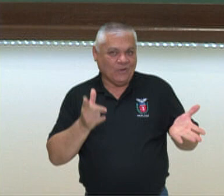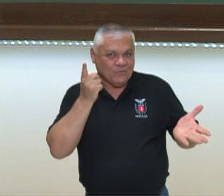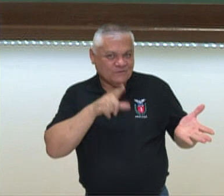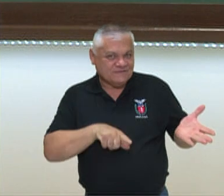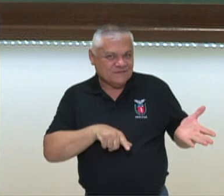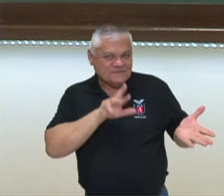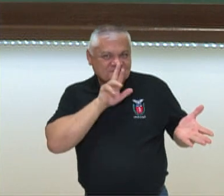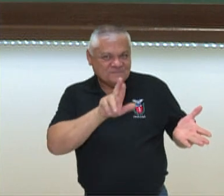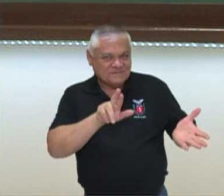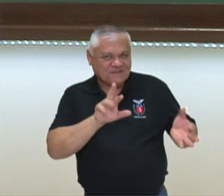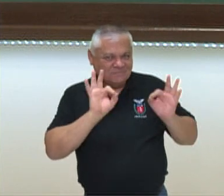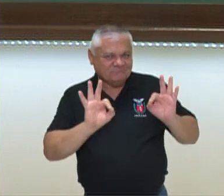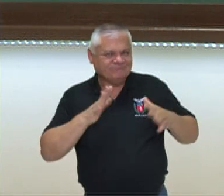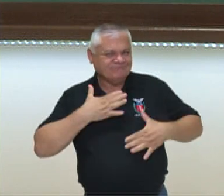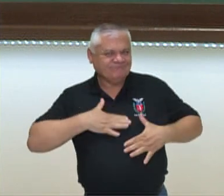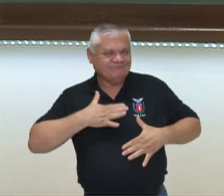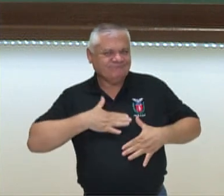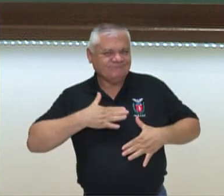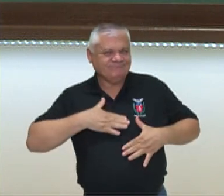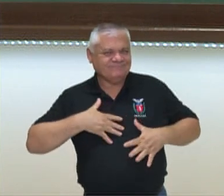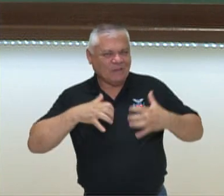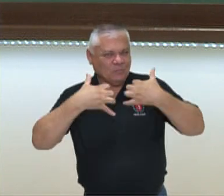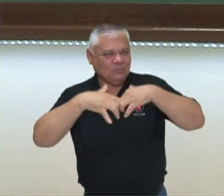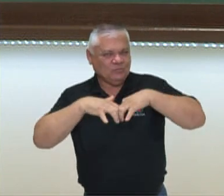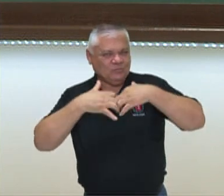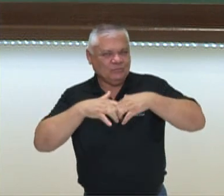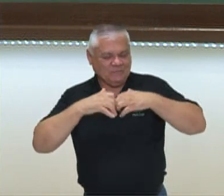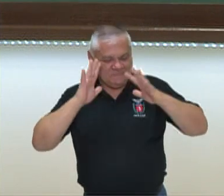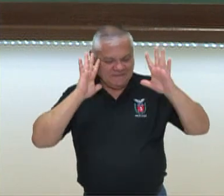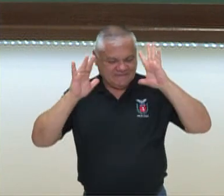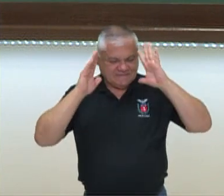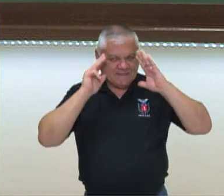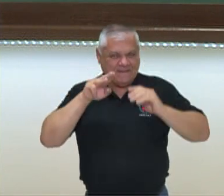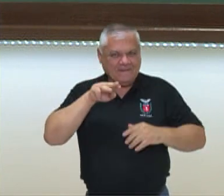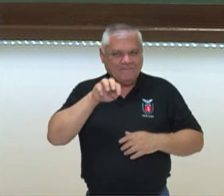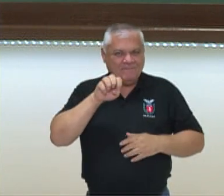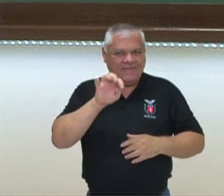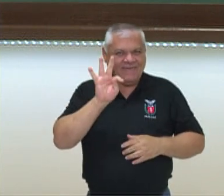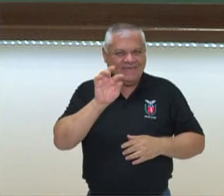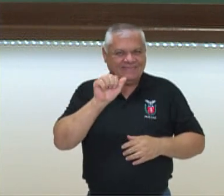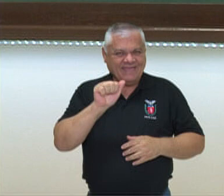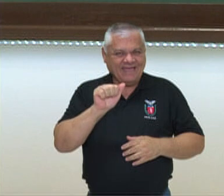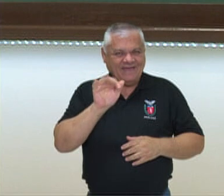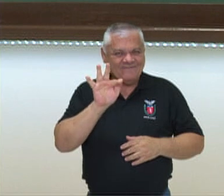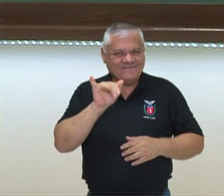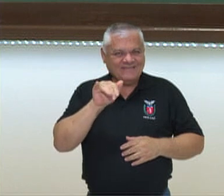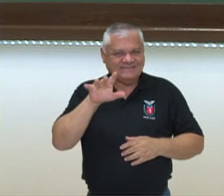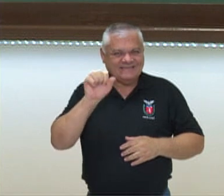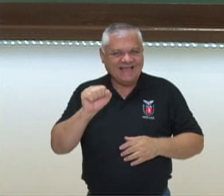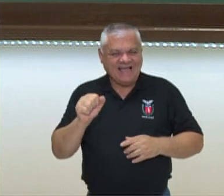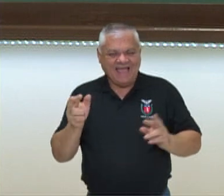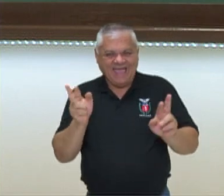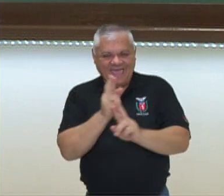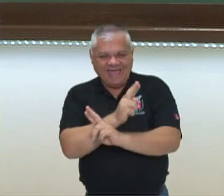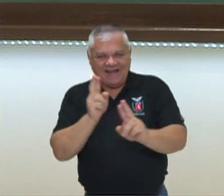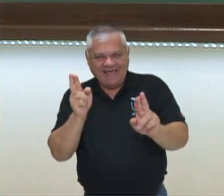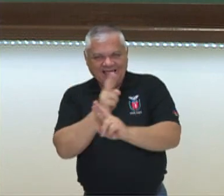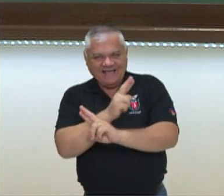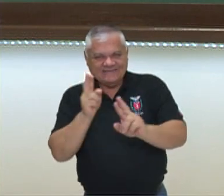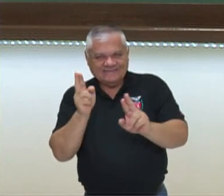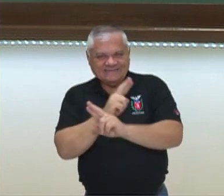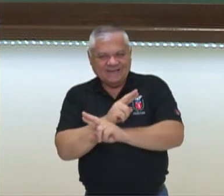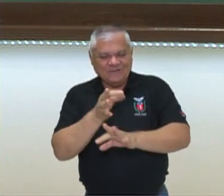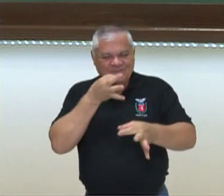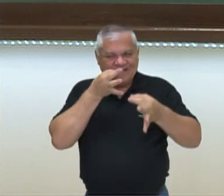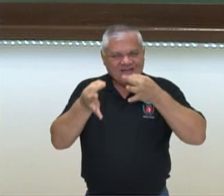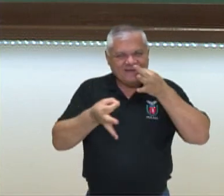Conseguiram responder? Tranquilo? Pensaram um pouquinho então sobre essa metafísica aristotélica, a relação disso com a crítica